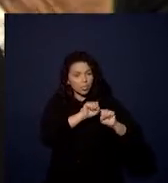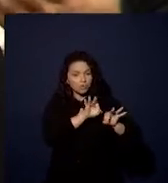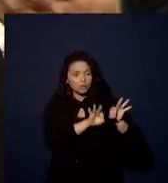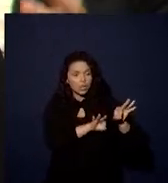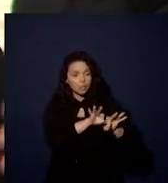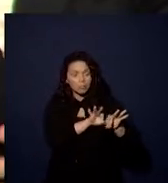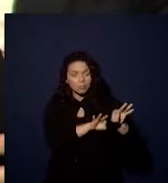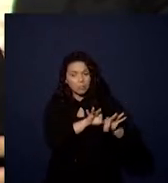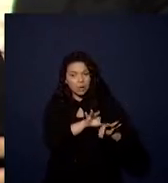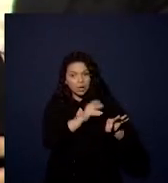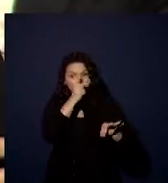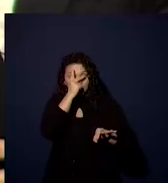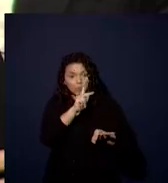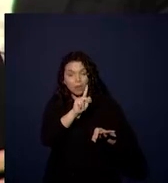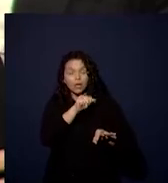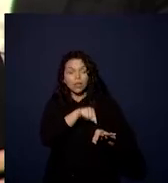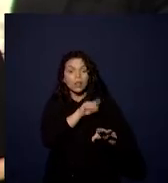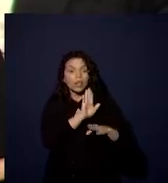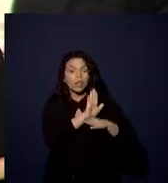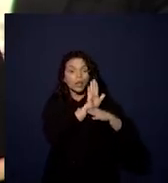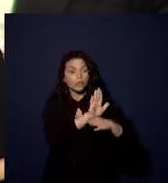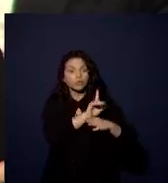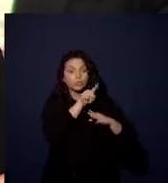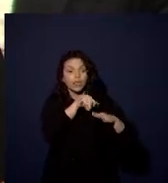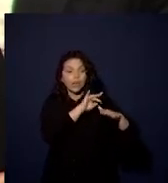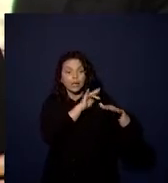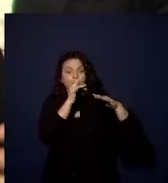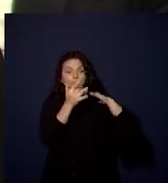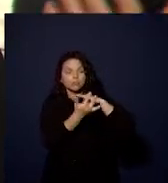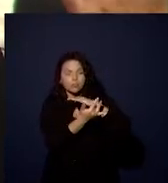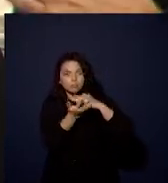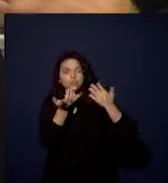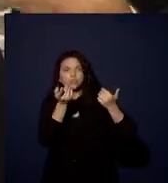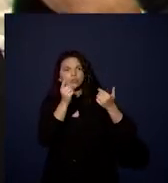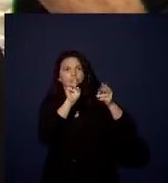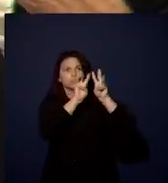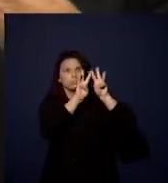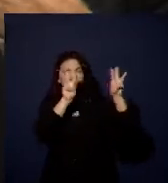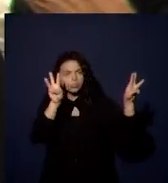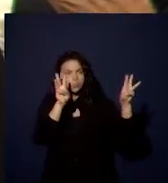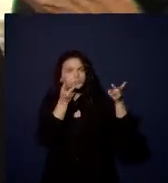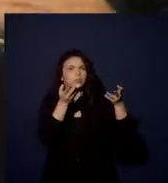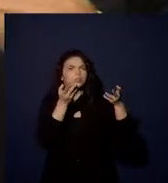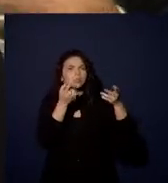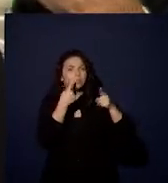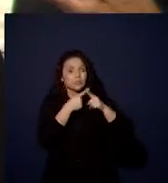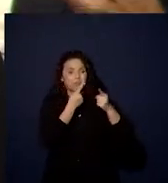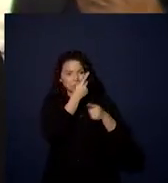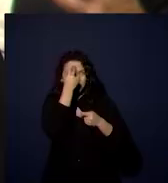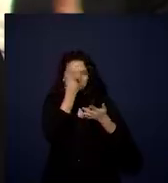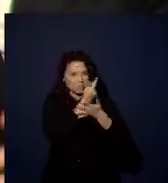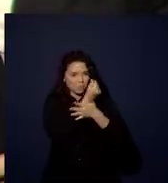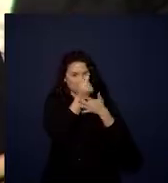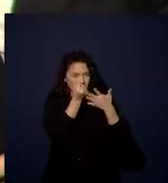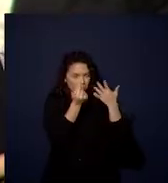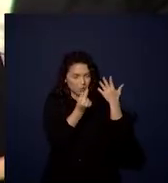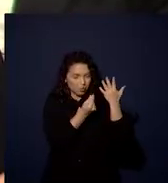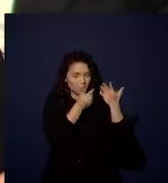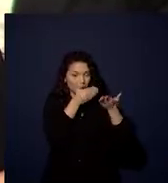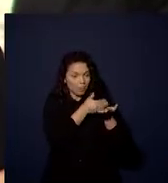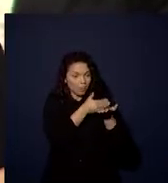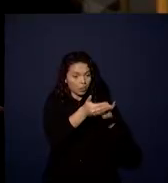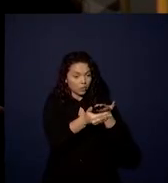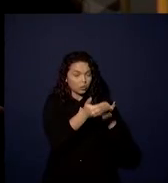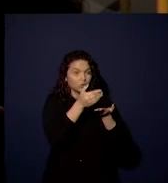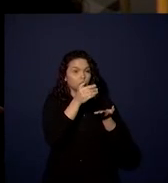nós estamos preparando muito com a plataforma digital para que os consumidores né agora a partir de 2024